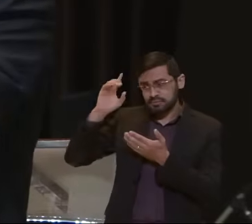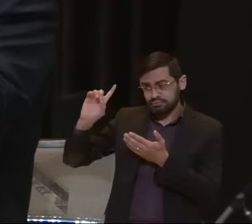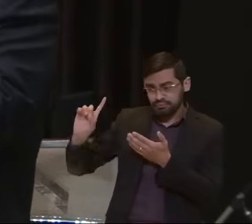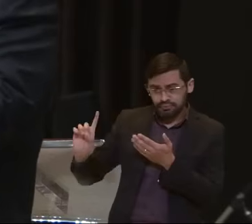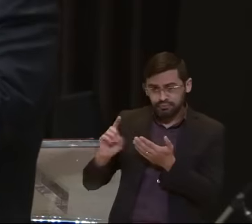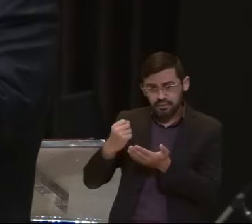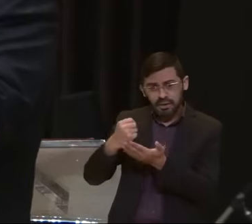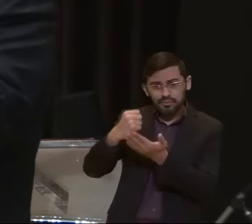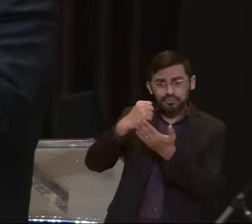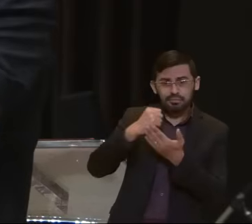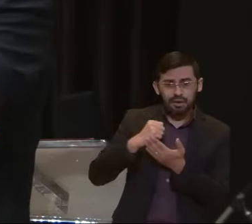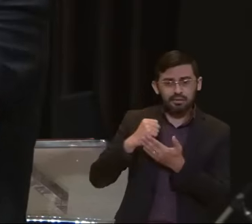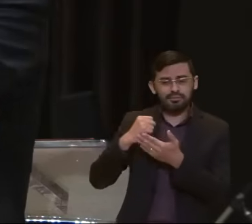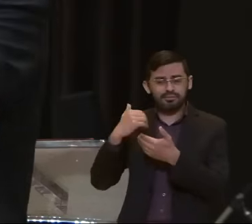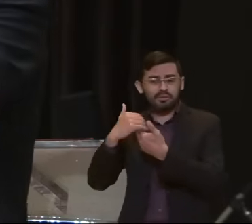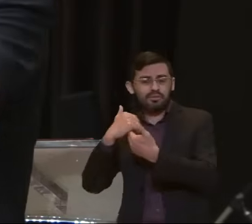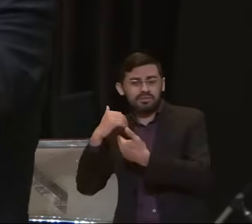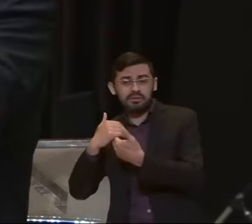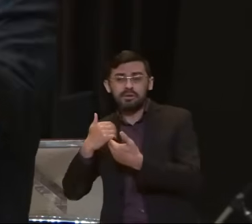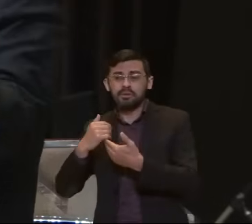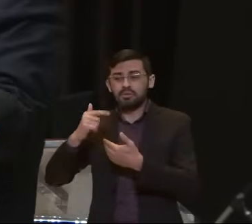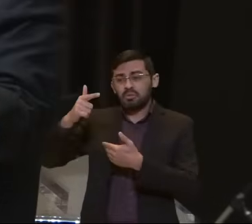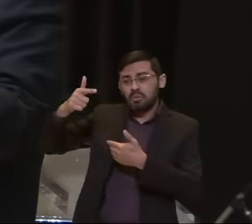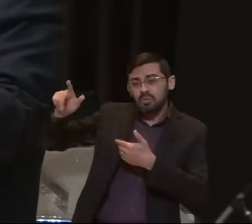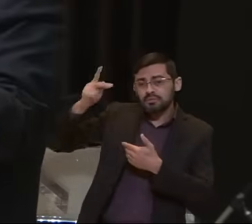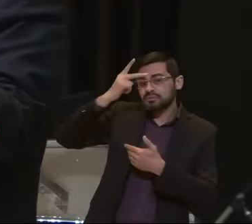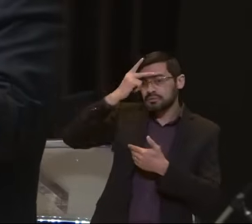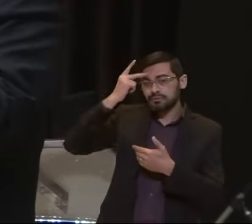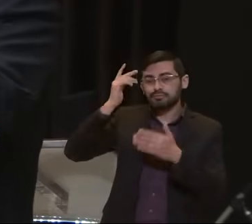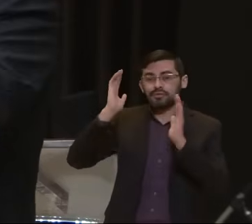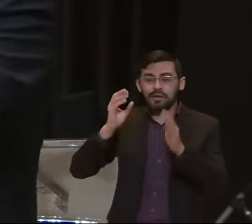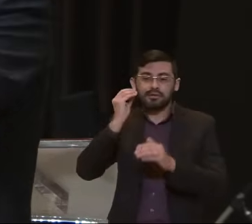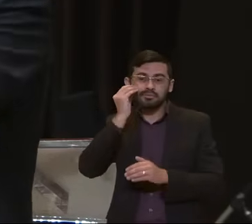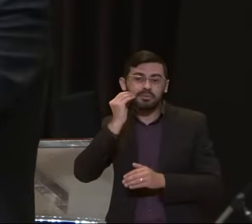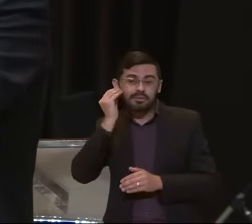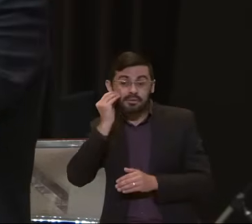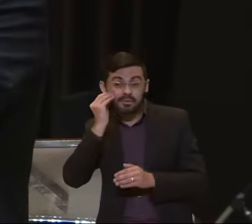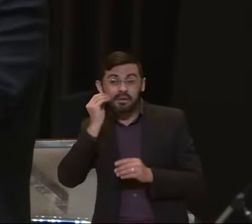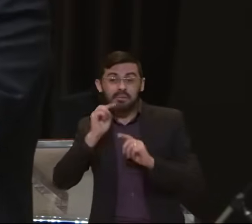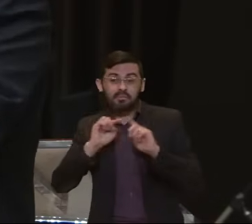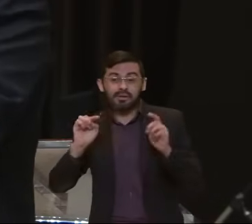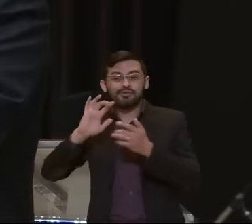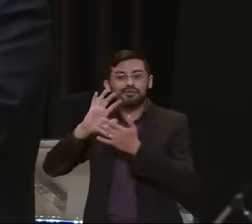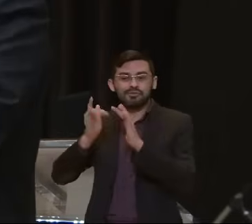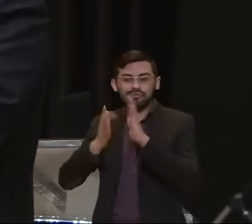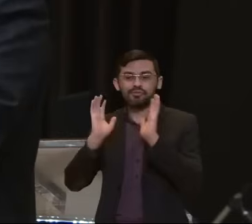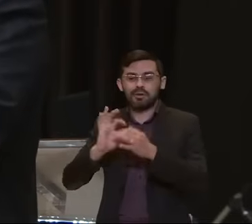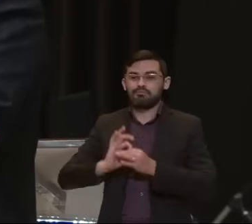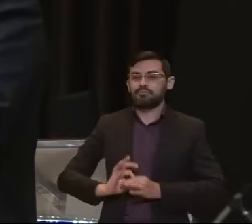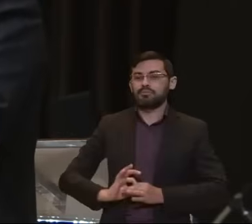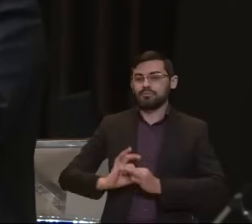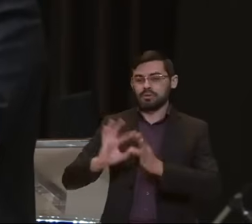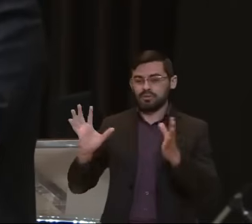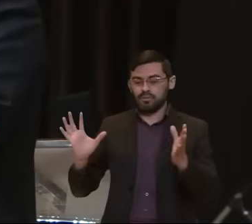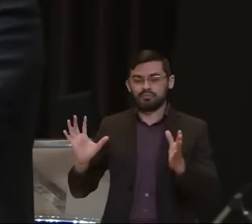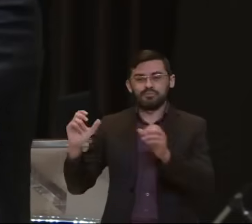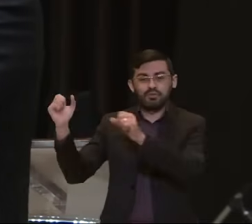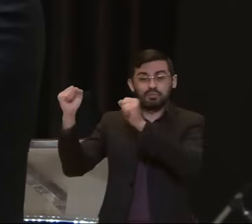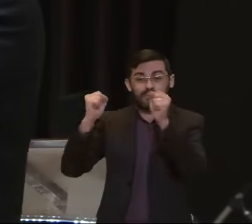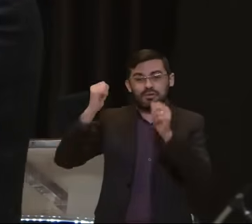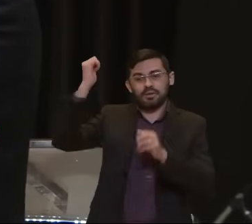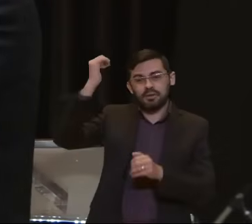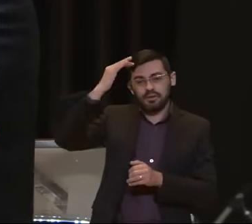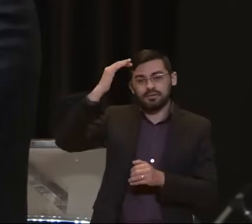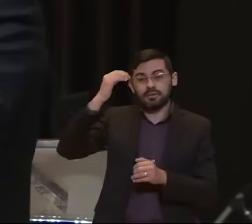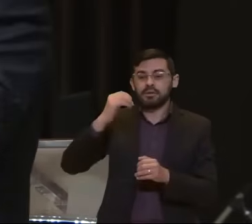deixa ser ajudado por outros que já passaram por isso e que Jesus já libertou no seu poder, na sua graça. Então,